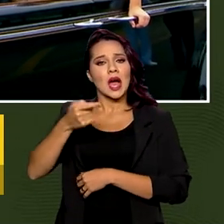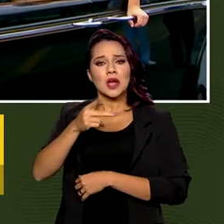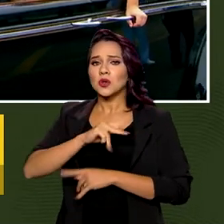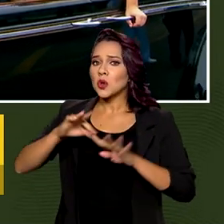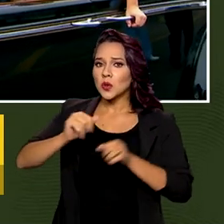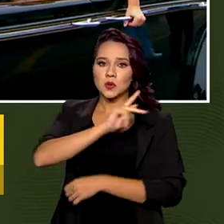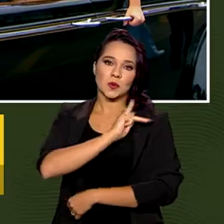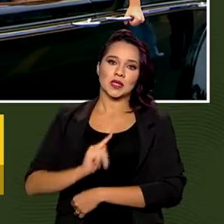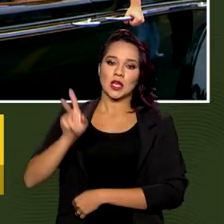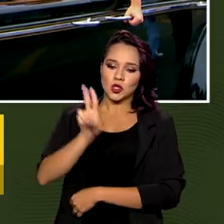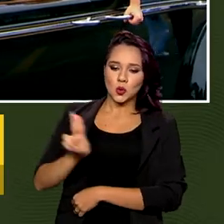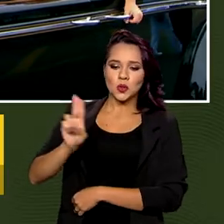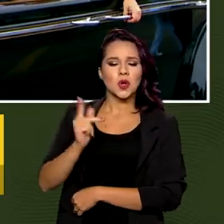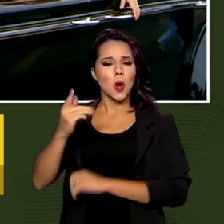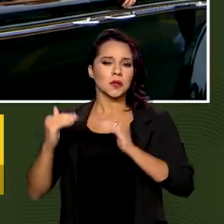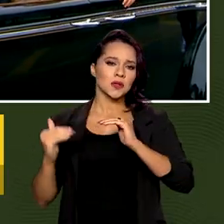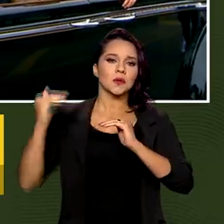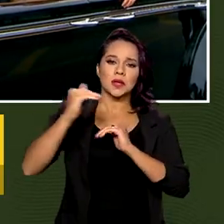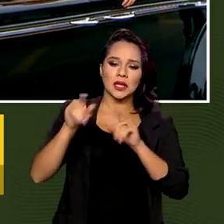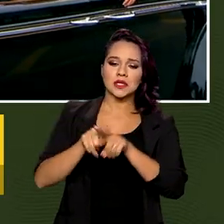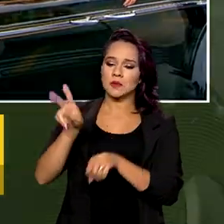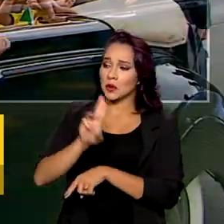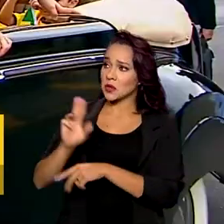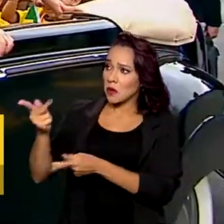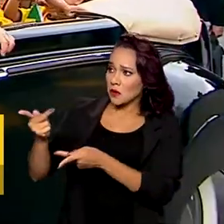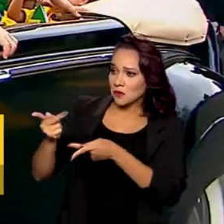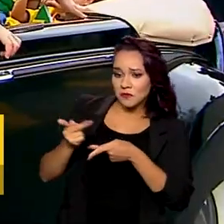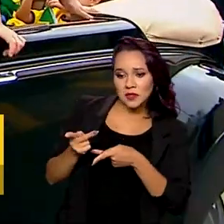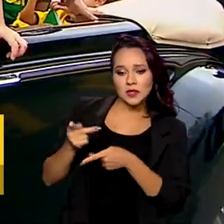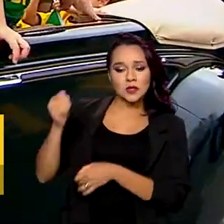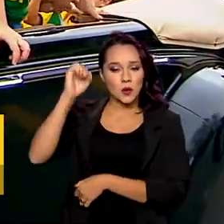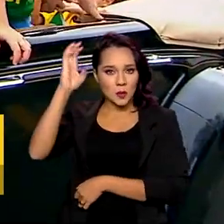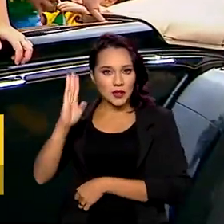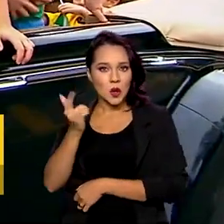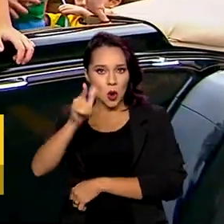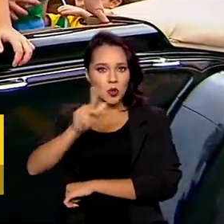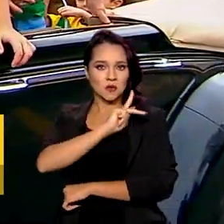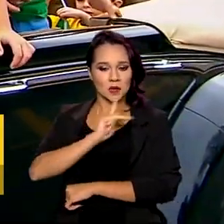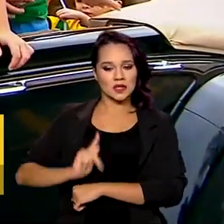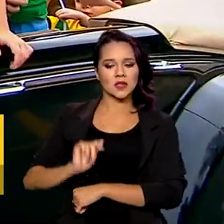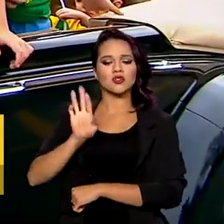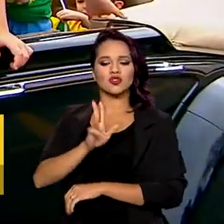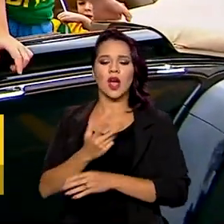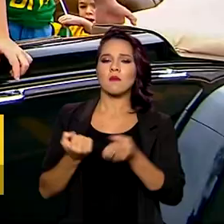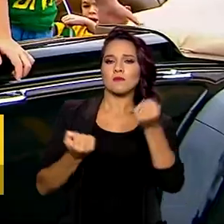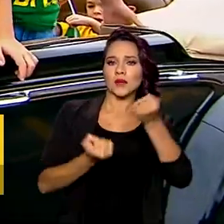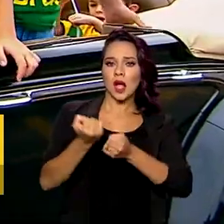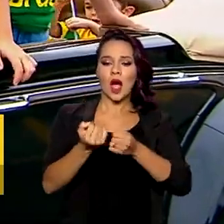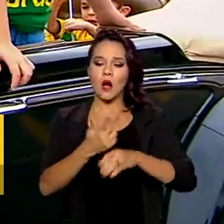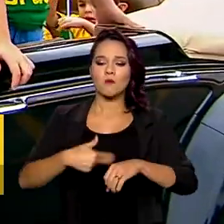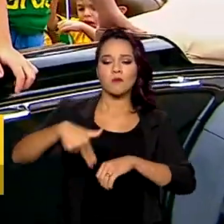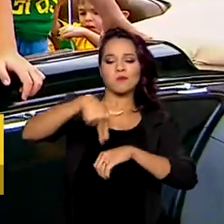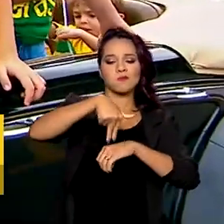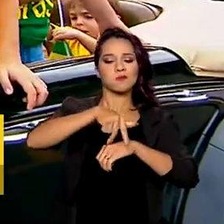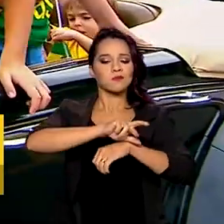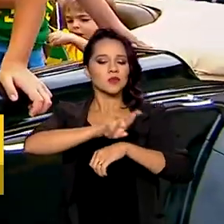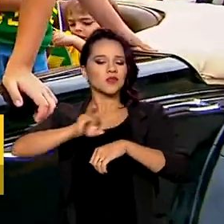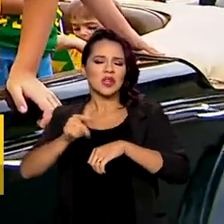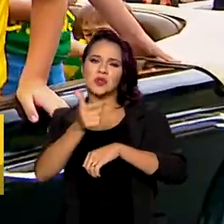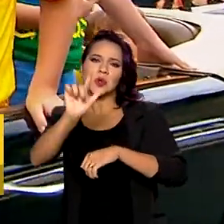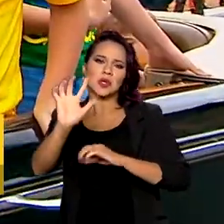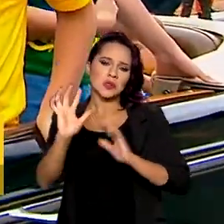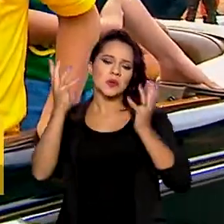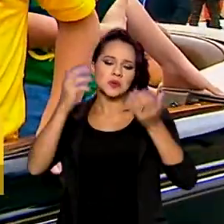presidente e outras autoridades também, quando visitam o Brasil, outros presidentes já utilizaram também o Rolls Royce em diversas